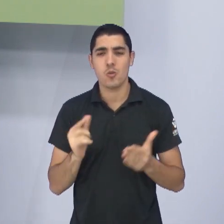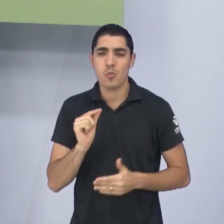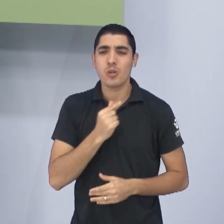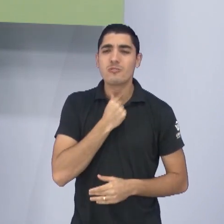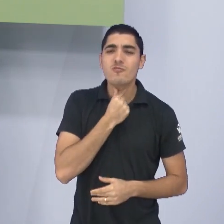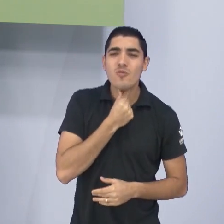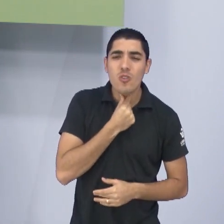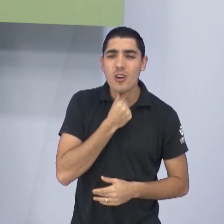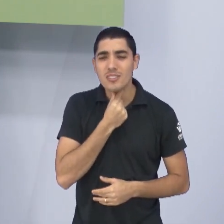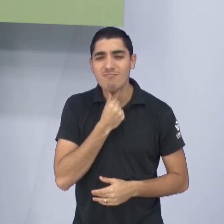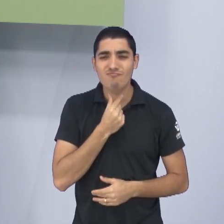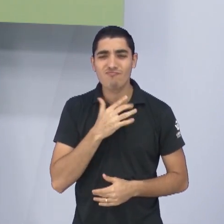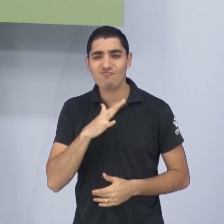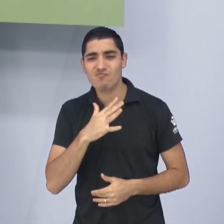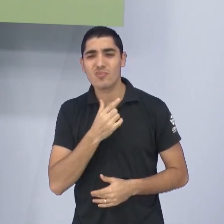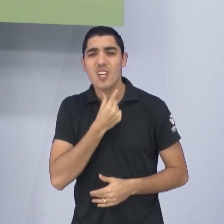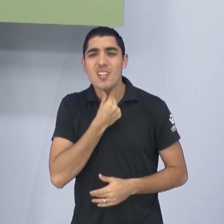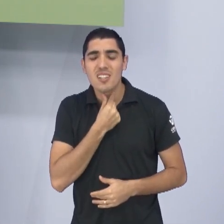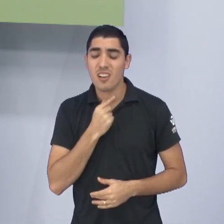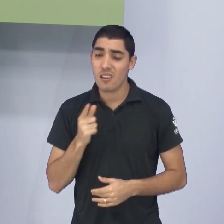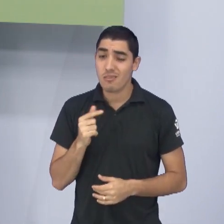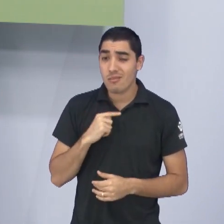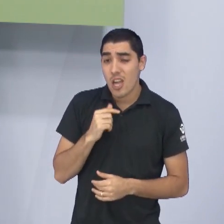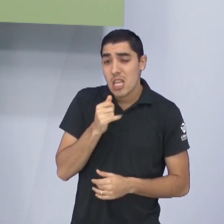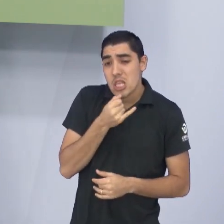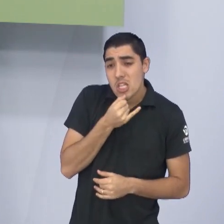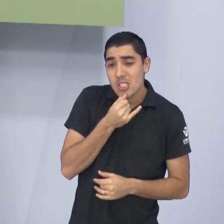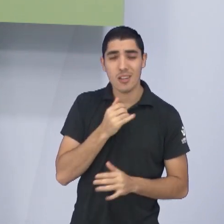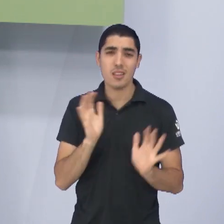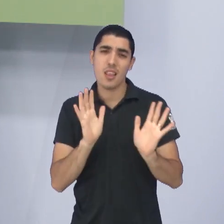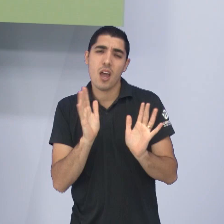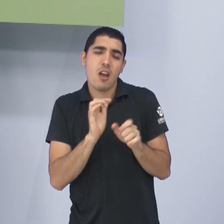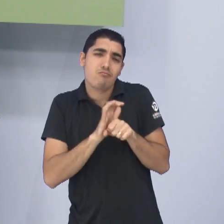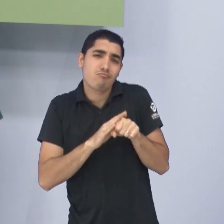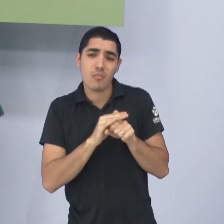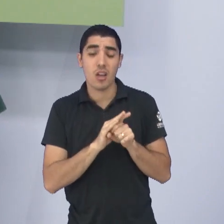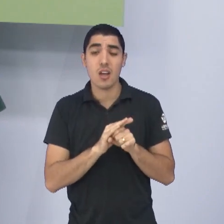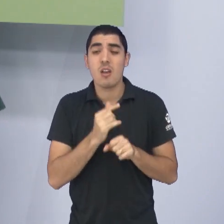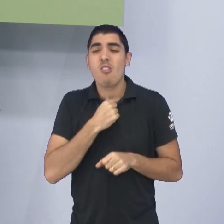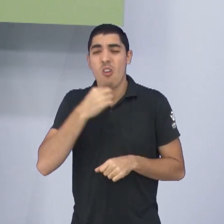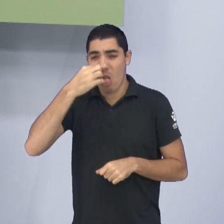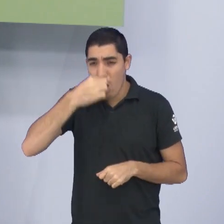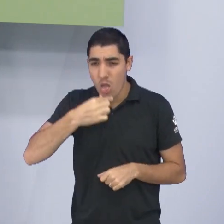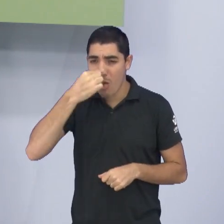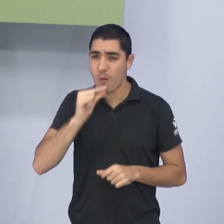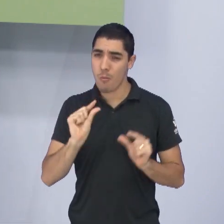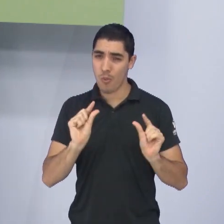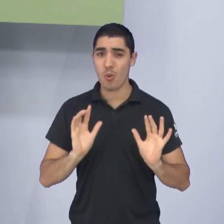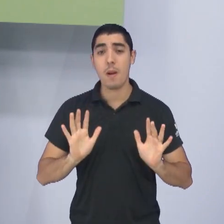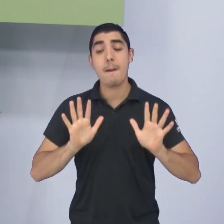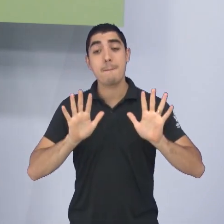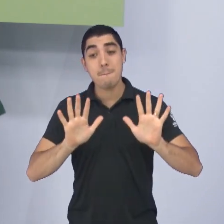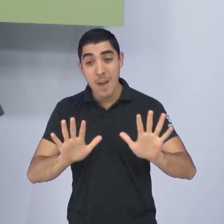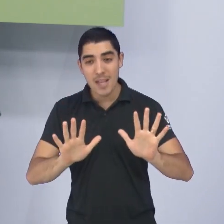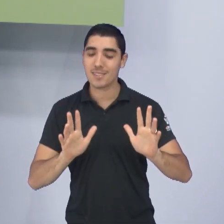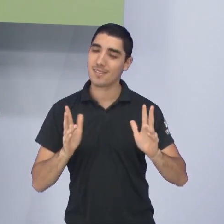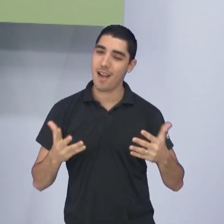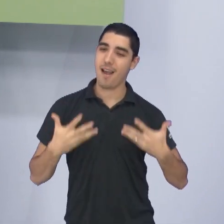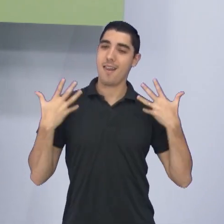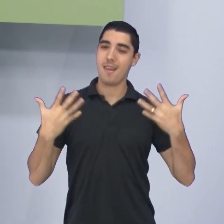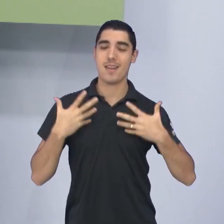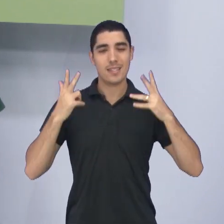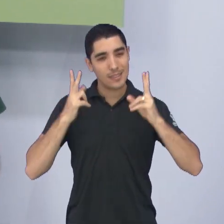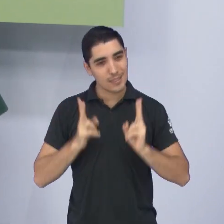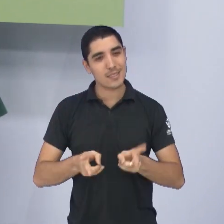pouquinho... Dengoso? Não dengoso, mas um pouquinho... Fungoso. Fungoso, exatamente. Mas sempre com alegria para